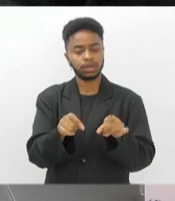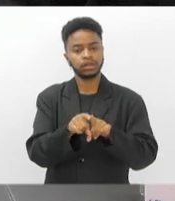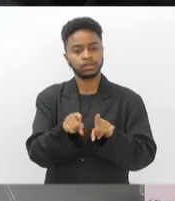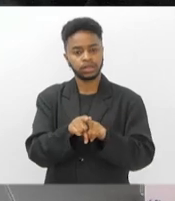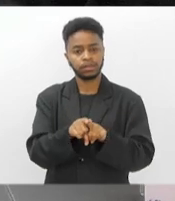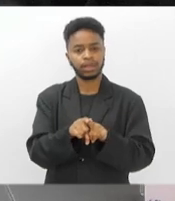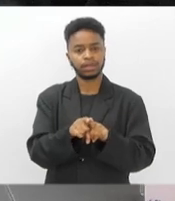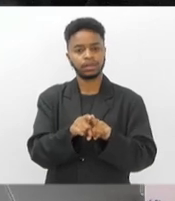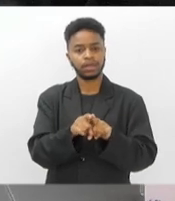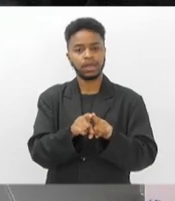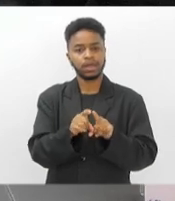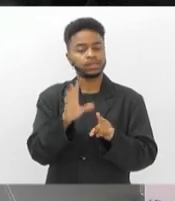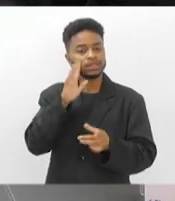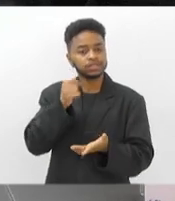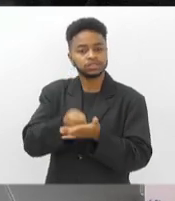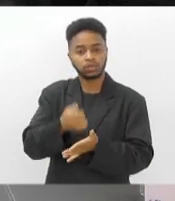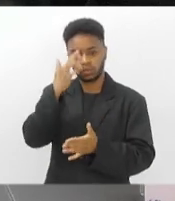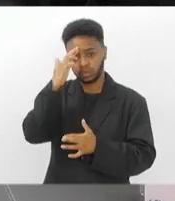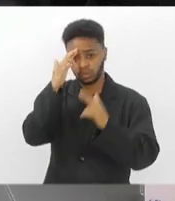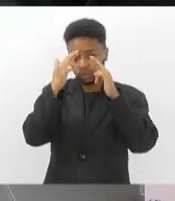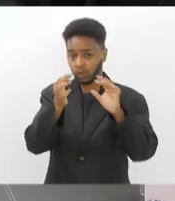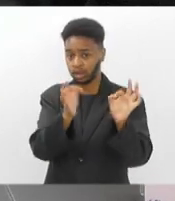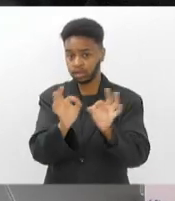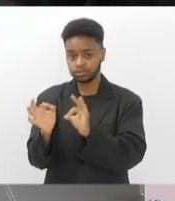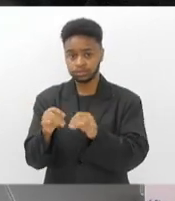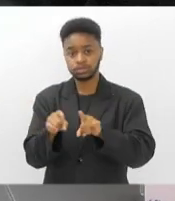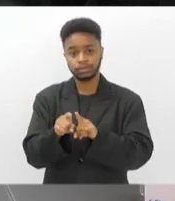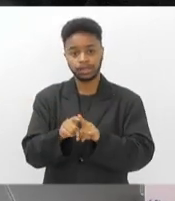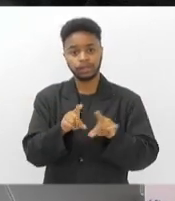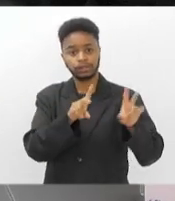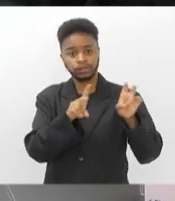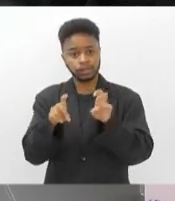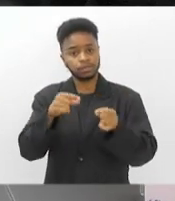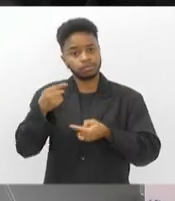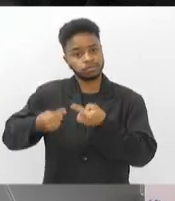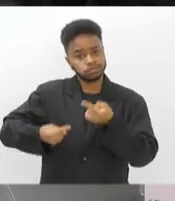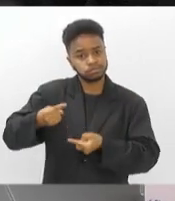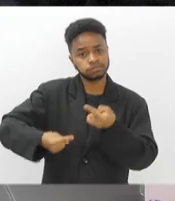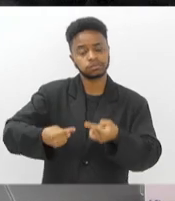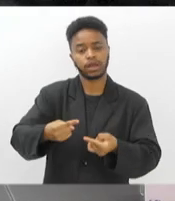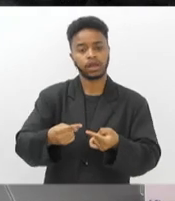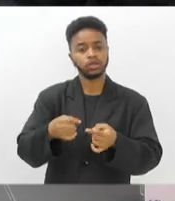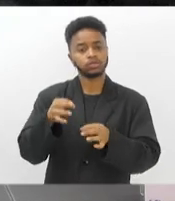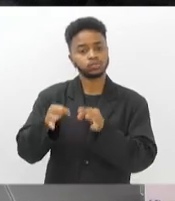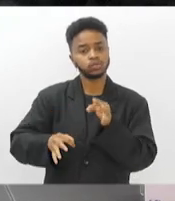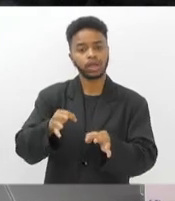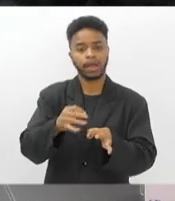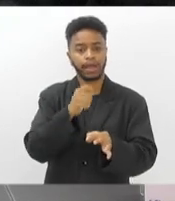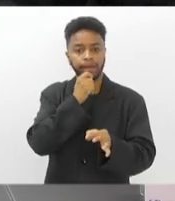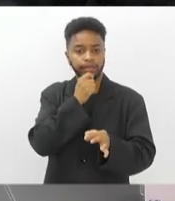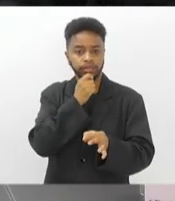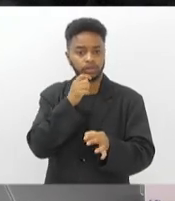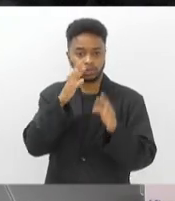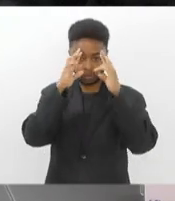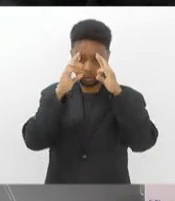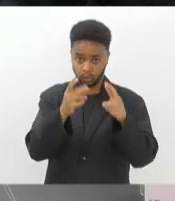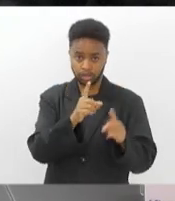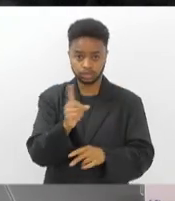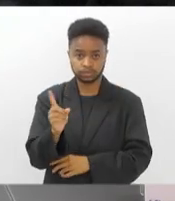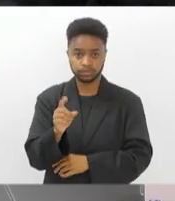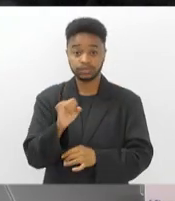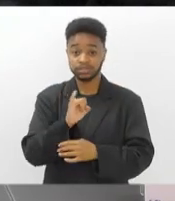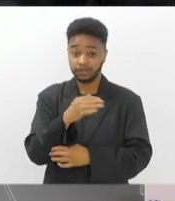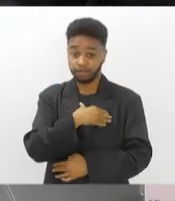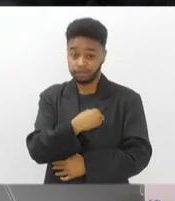não estão sendo respeitadas ações em trânsito em julgado que não estão sendo respeitadas se esses filhos